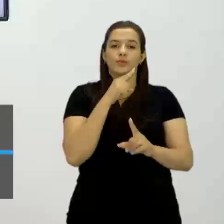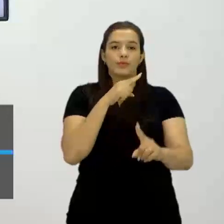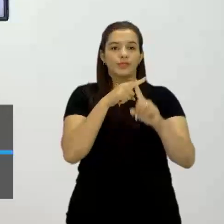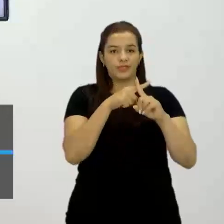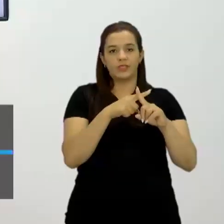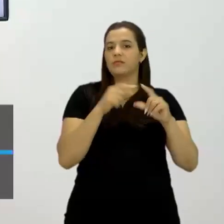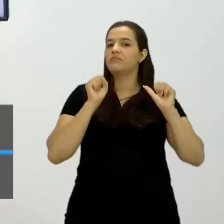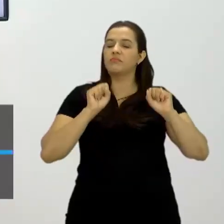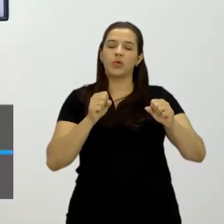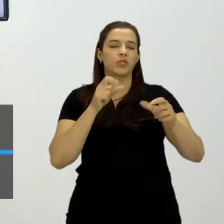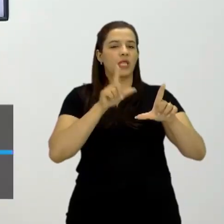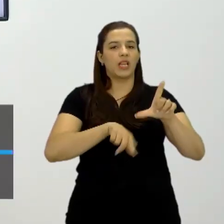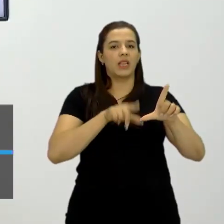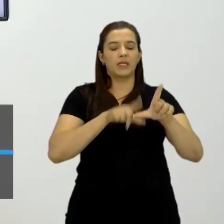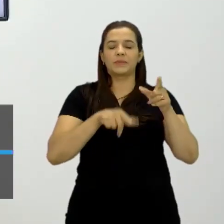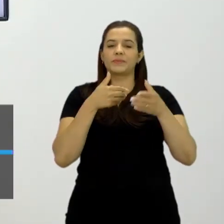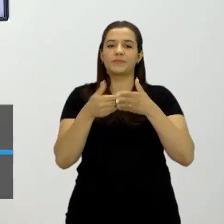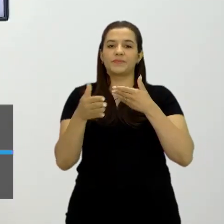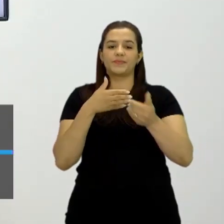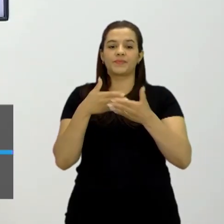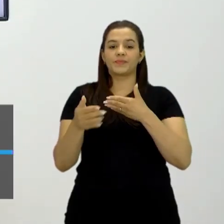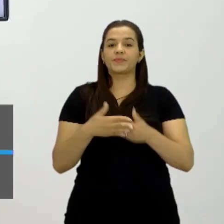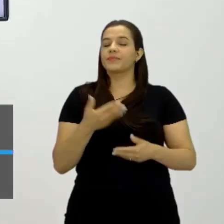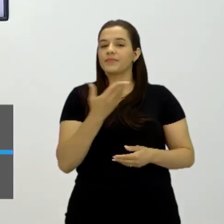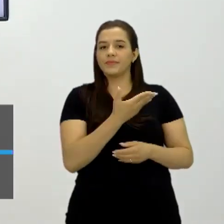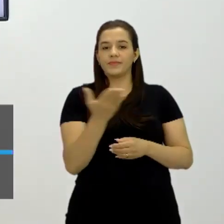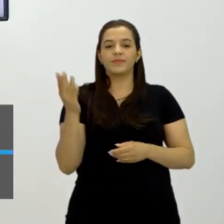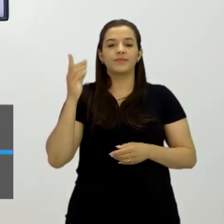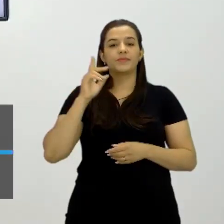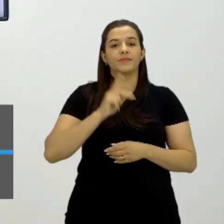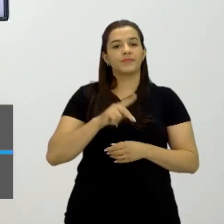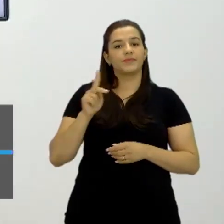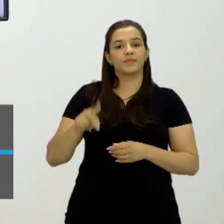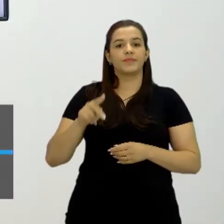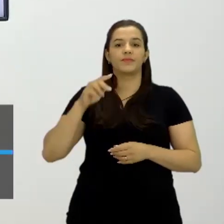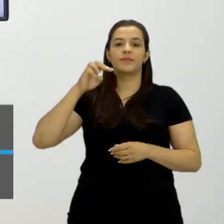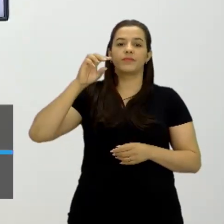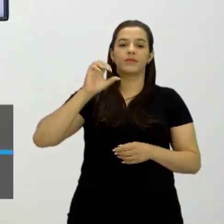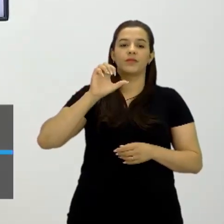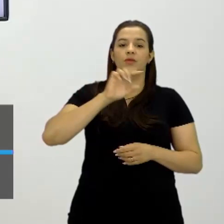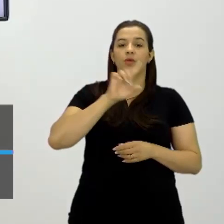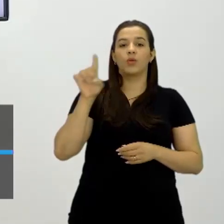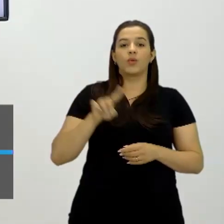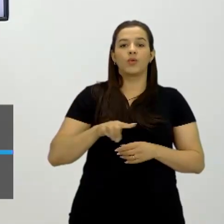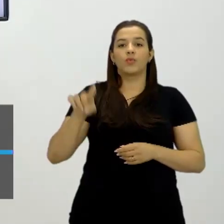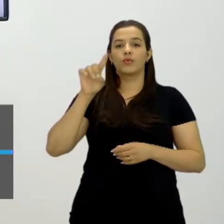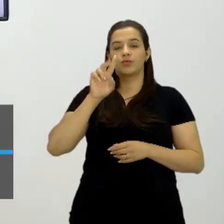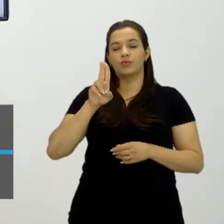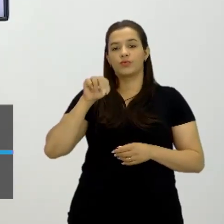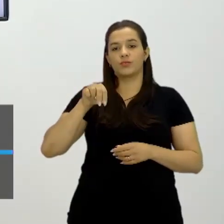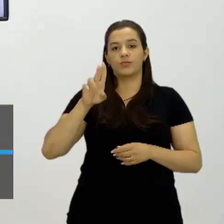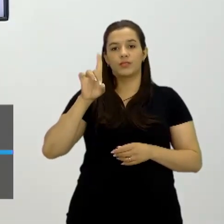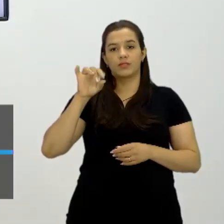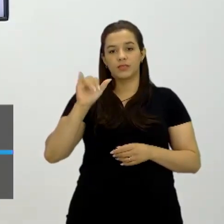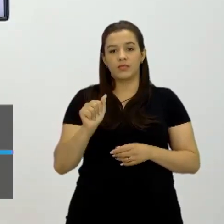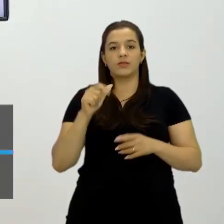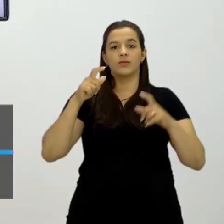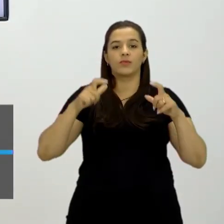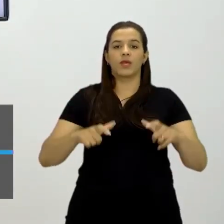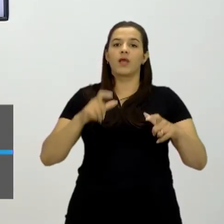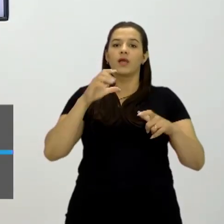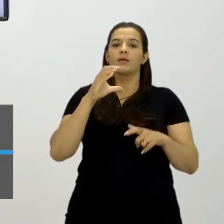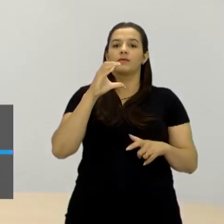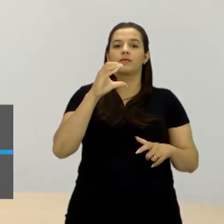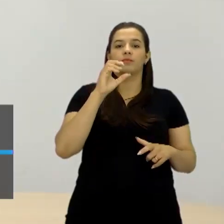bom, muito, muito bom. A professora Roseli também, do Valdomiro Mariani, em Cubatão aí, mandando a resposta correta também, Vivi.